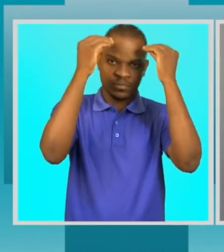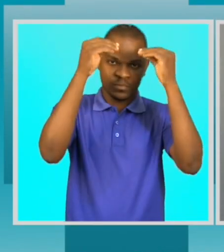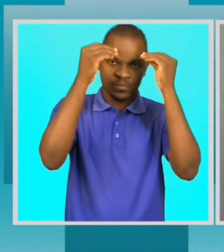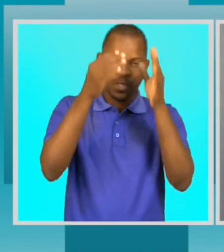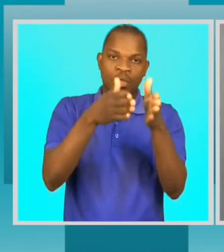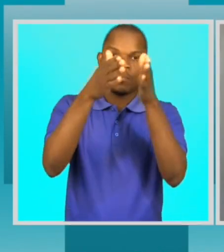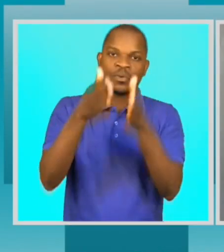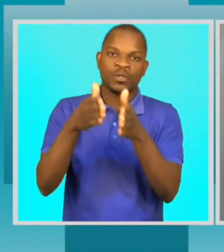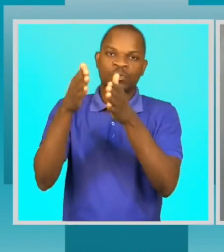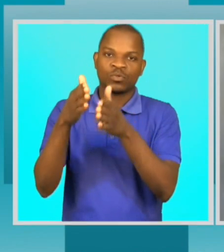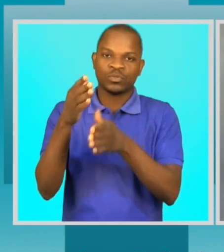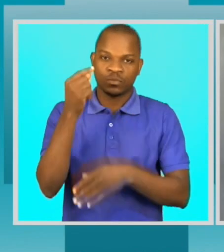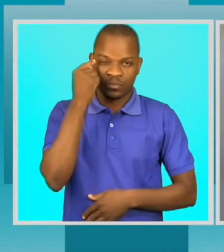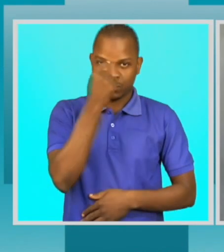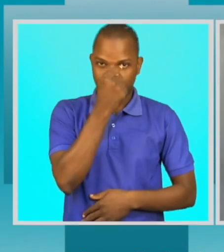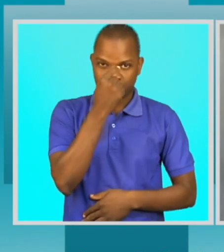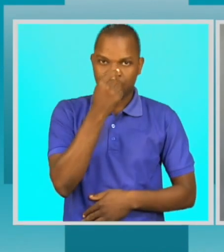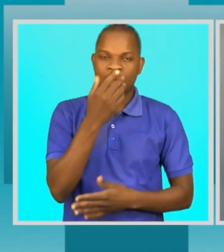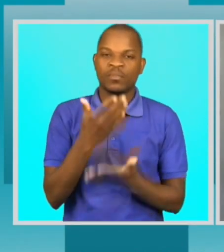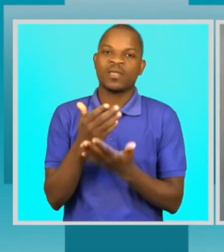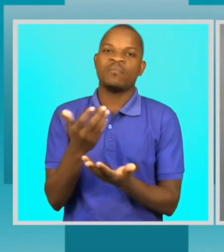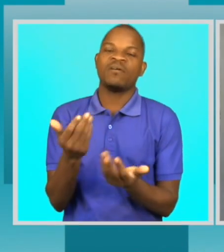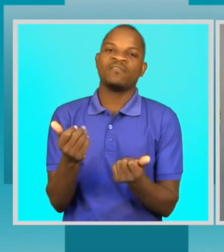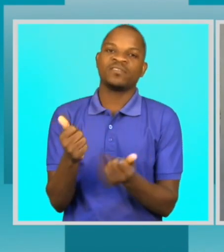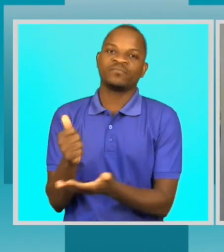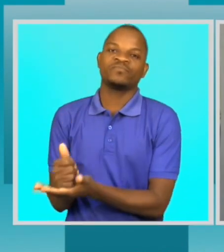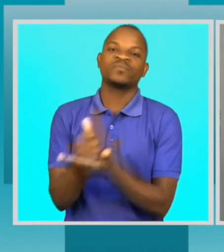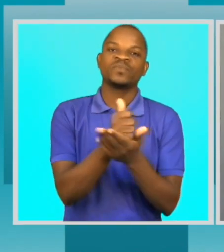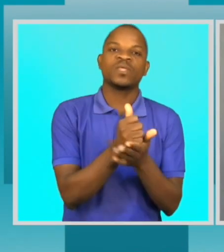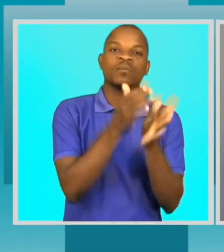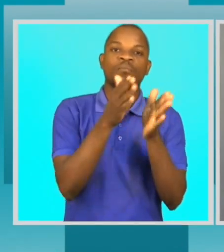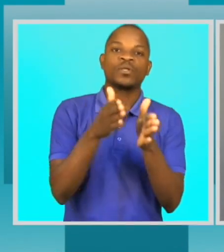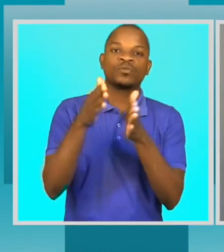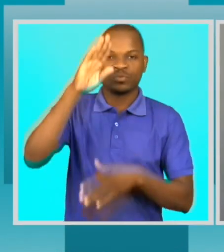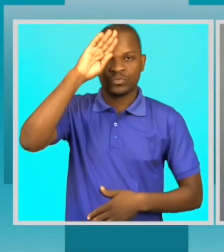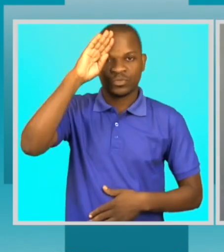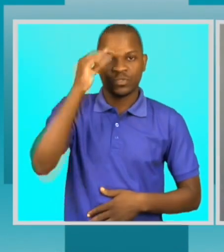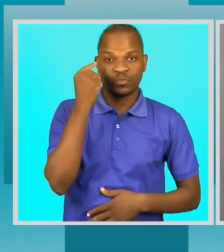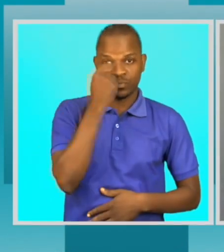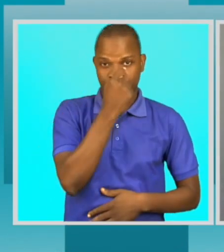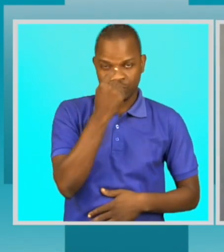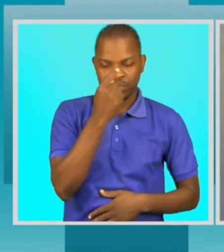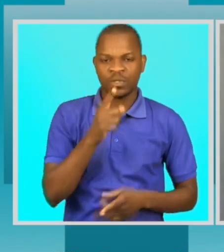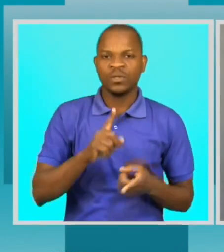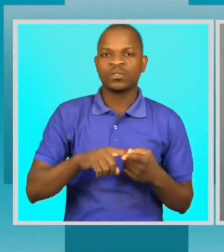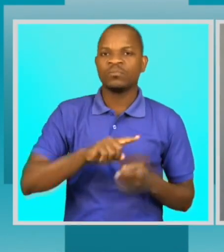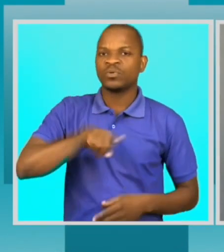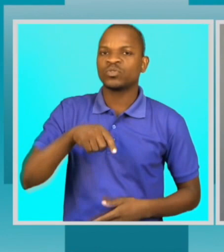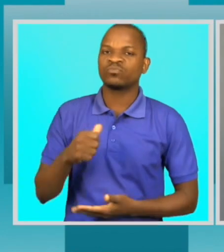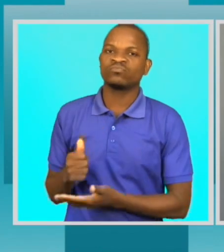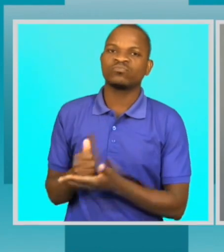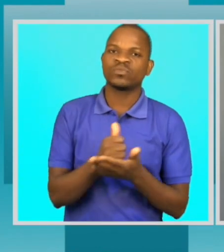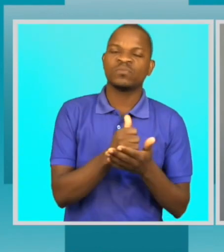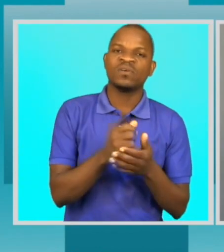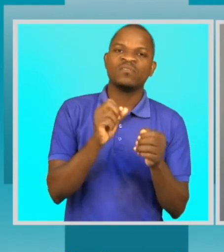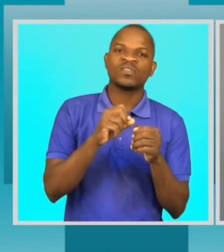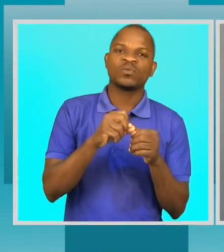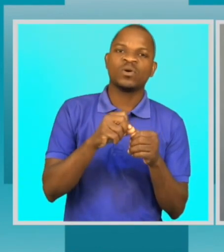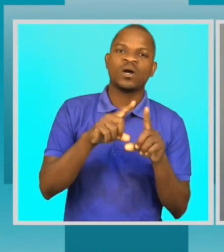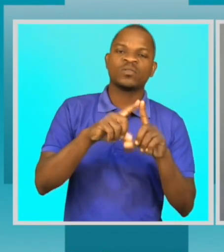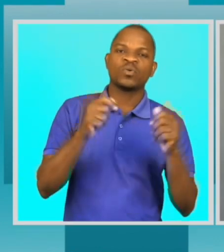para que possam providenciar serviços oftalmológicos de qualidade. Para além disso, apoiamos as campanhas de cirurgia de catarata,